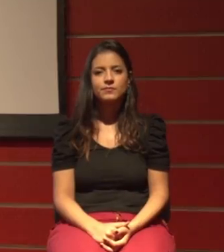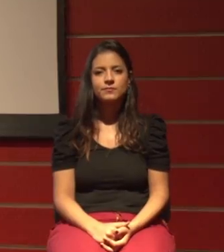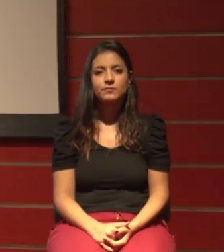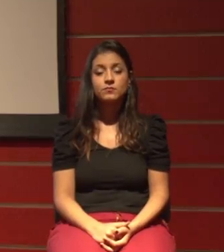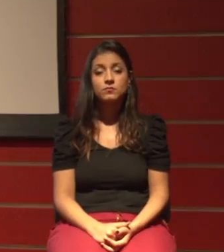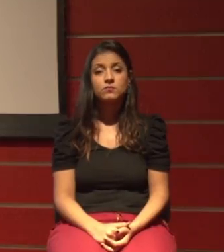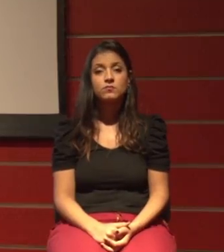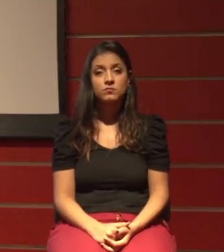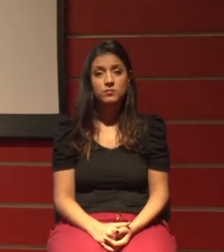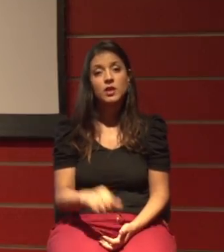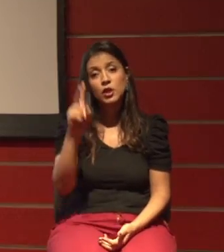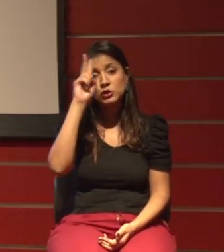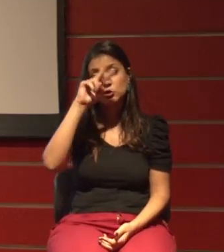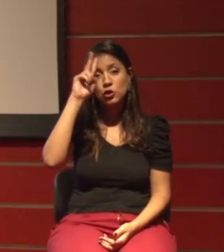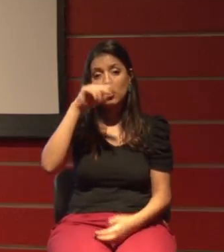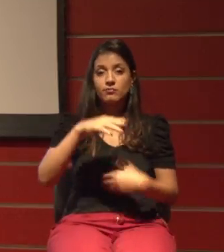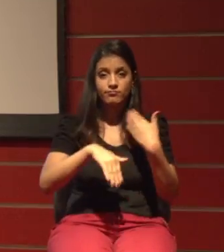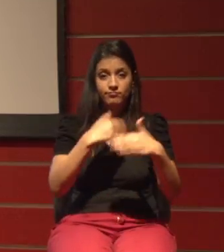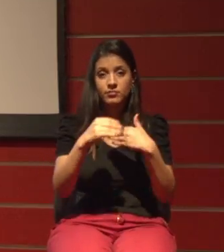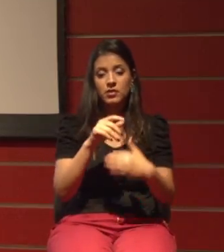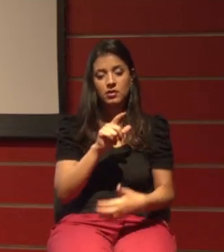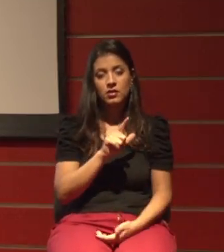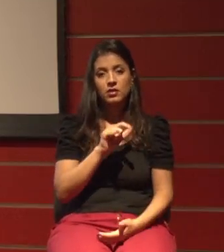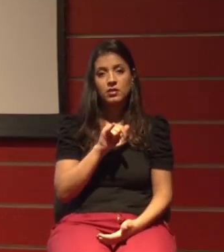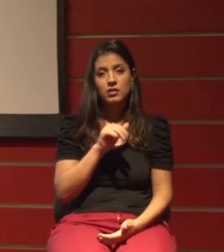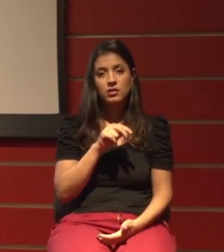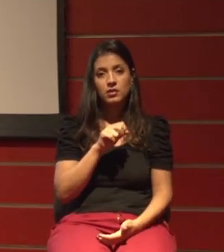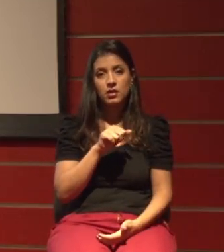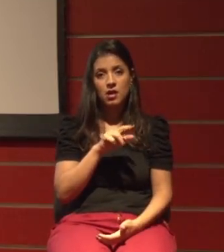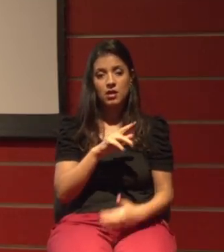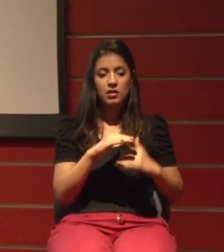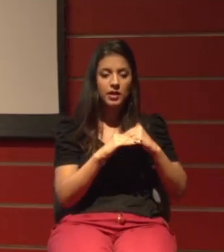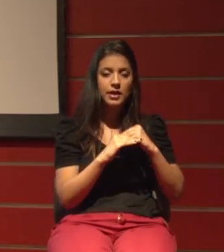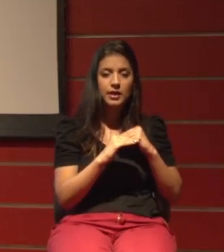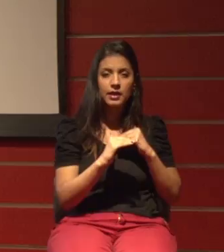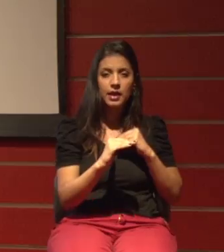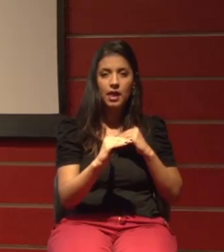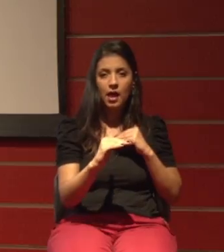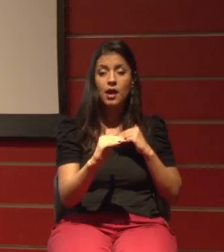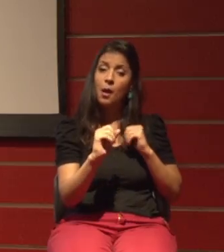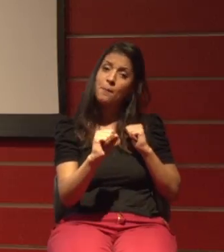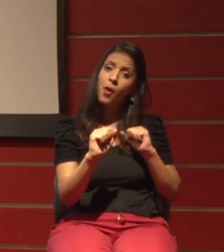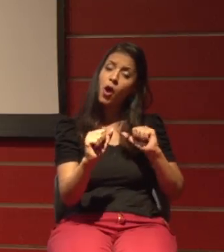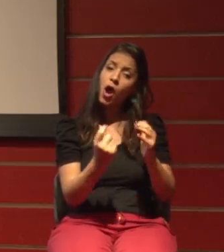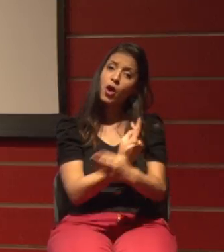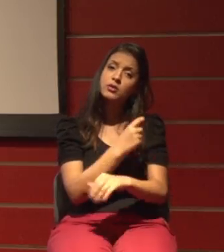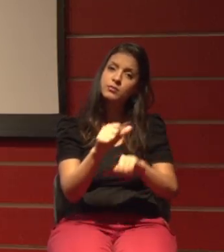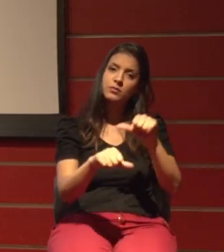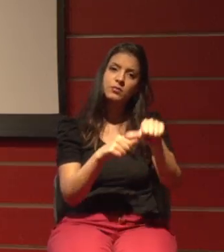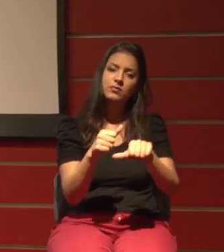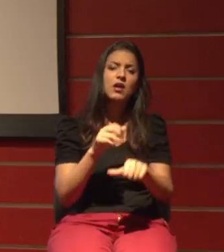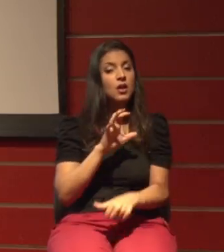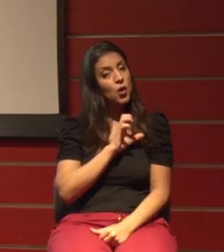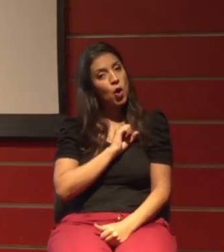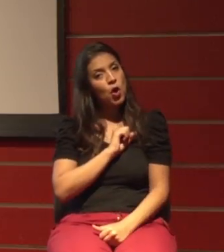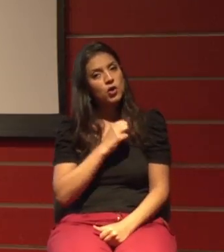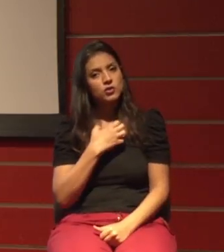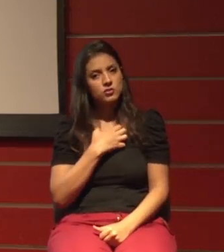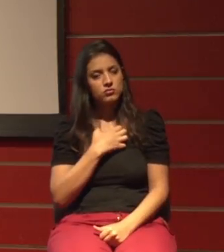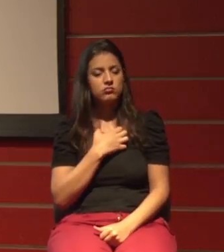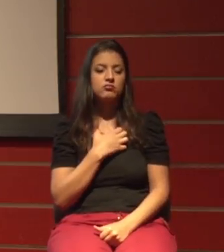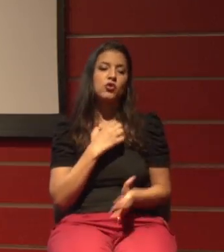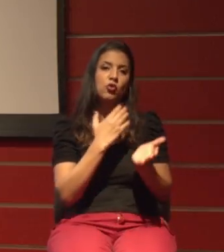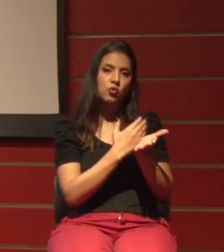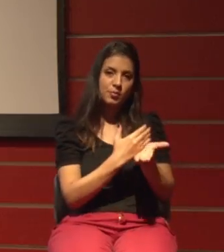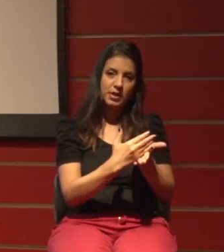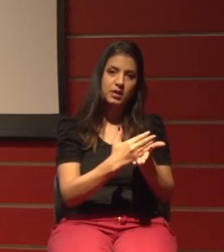história linear Ou seja pode mudar depois eu pelo menos eu gosto de trabalhar com a história linear com começo meio